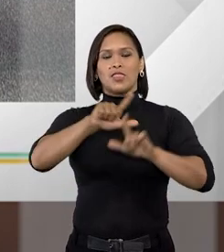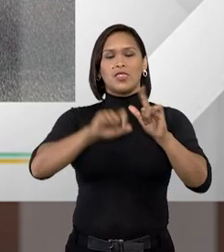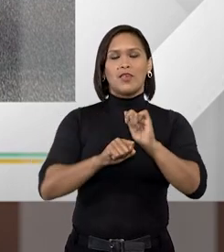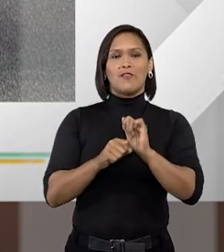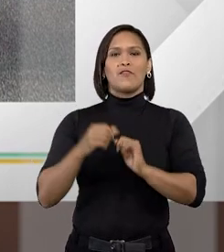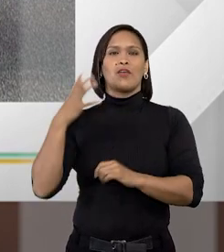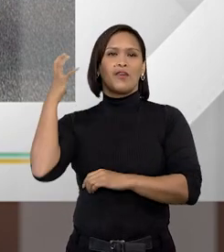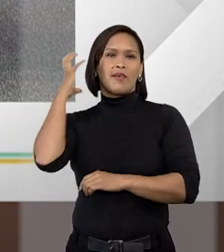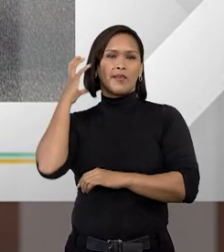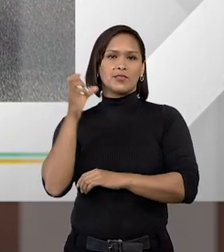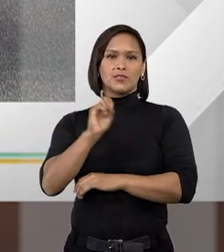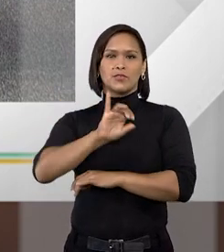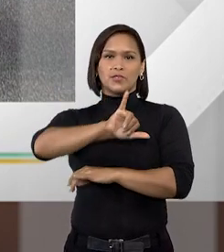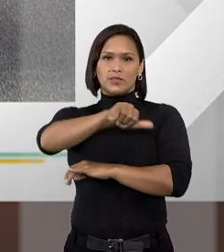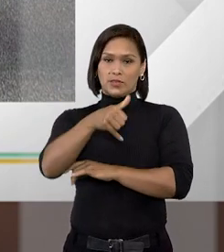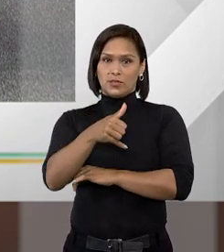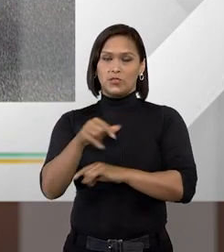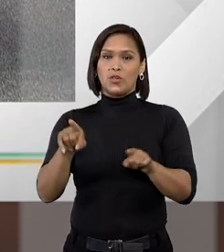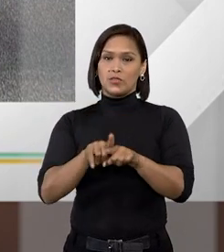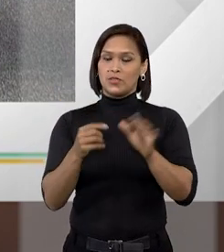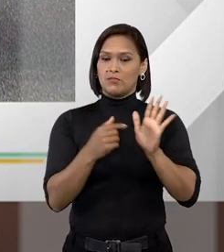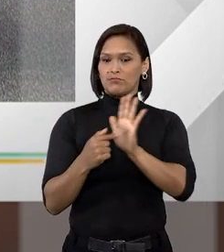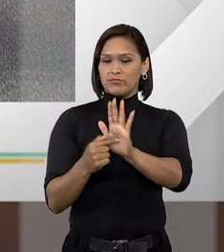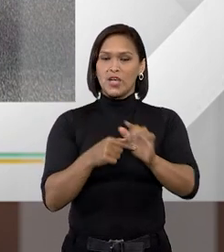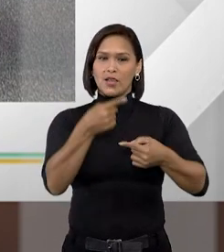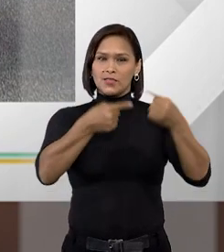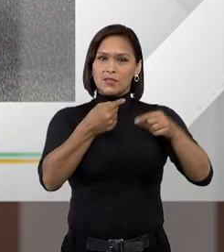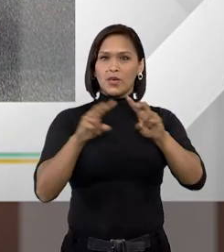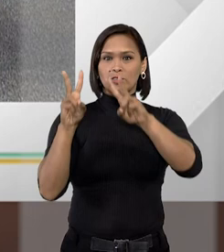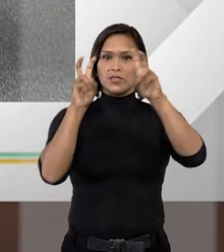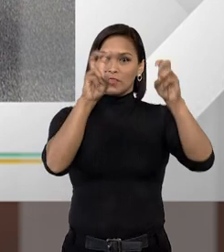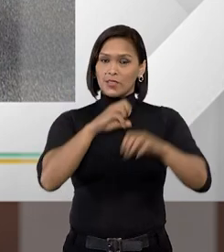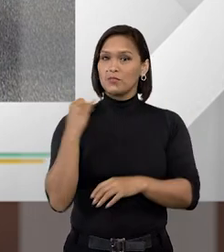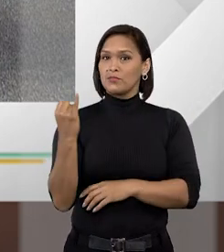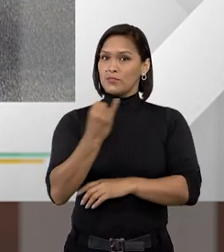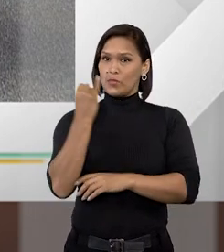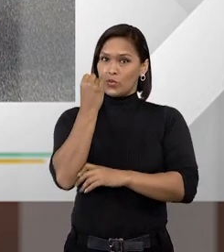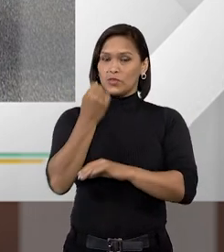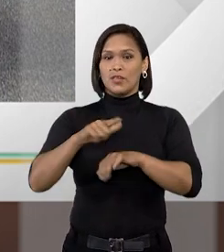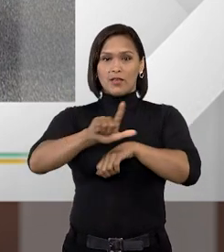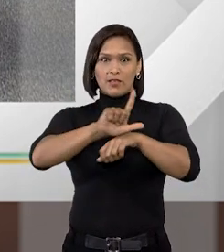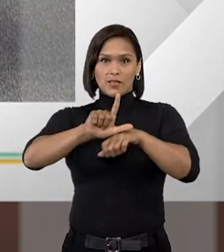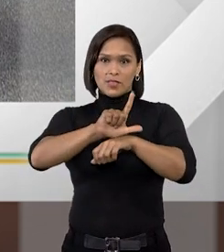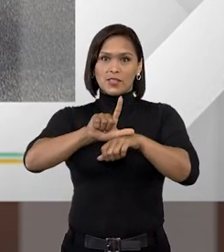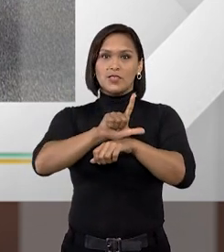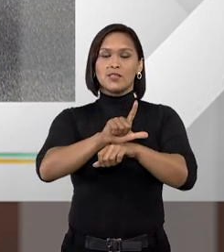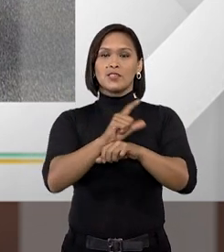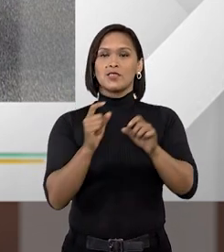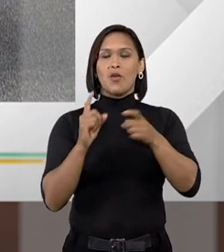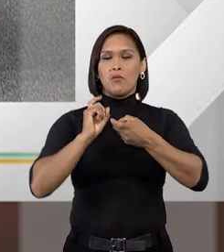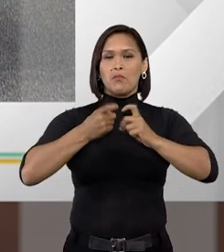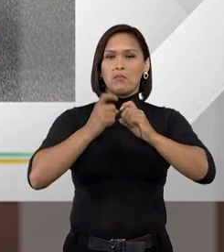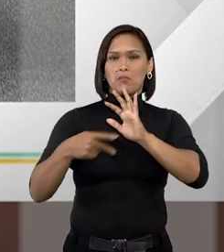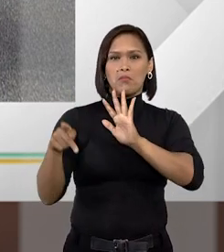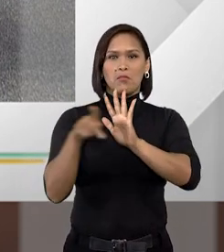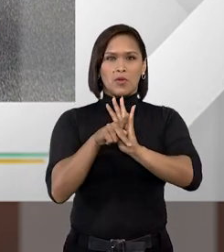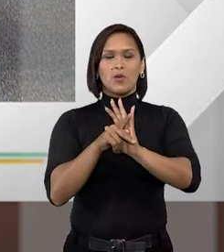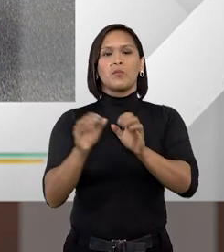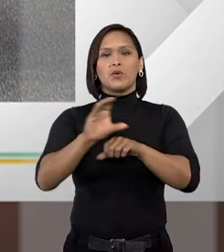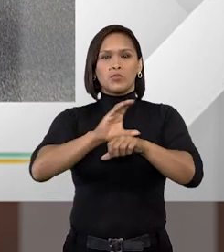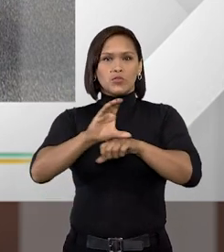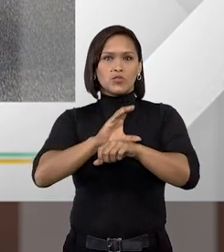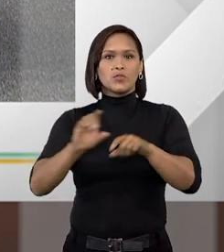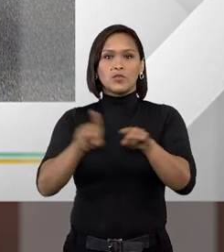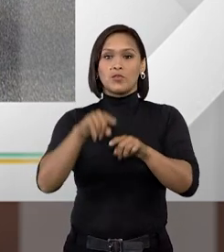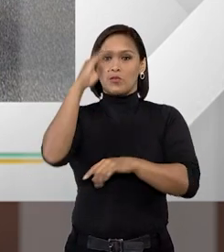Rádio do Superior Tribunal de Justiça, que traz a debate temas de grande relevância da legislação infraconstitucional brasileira e